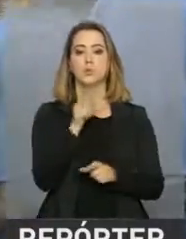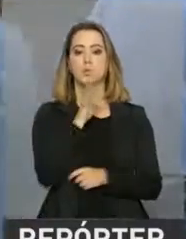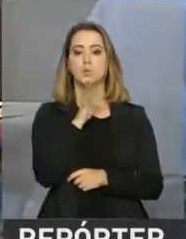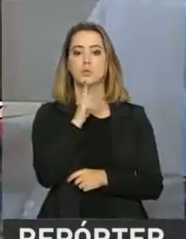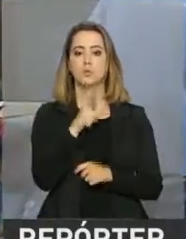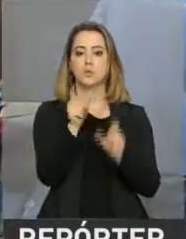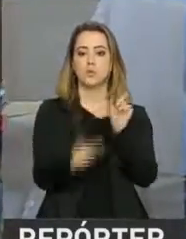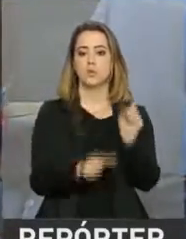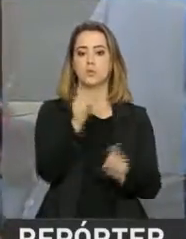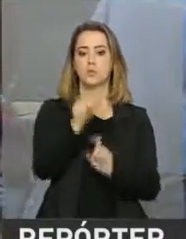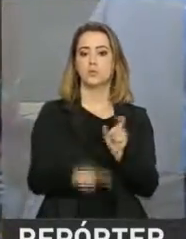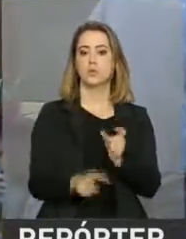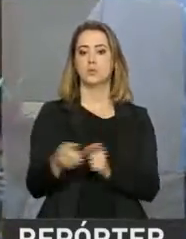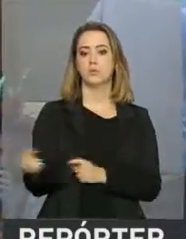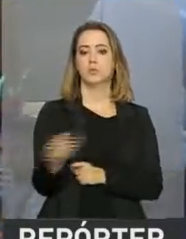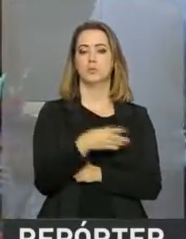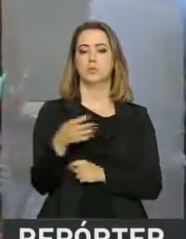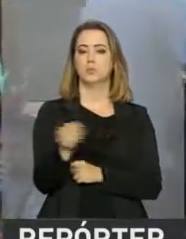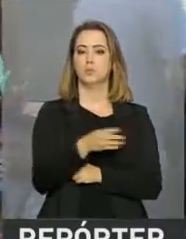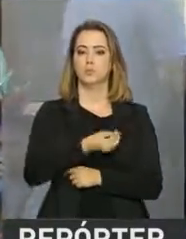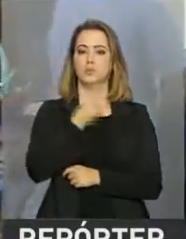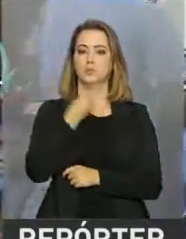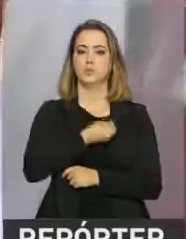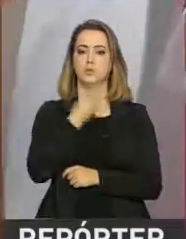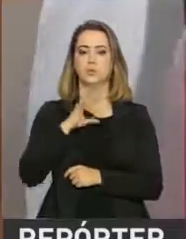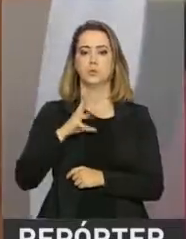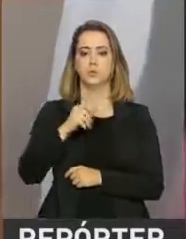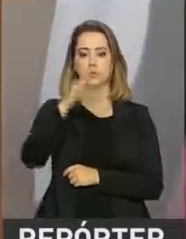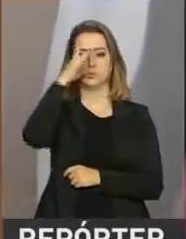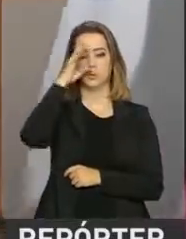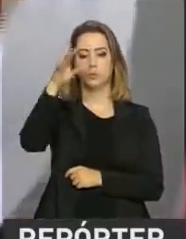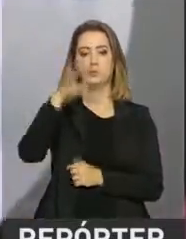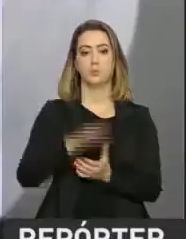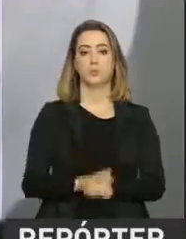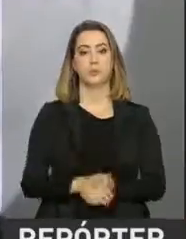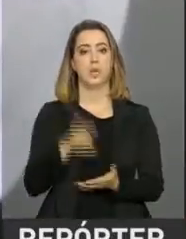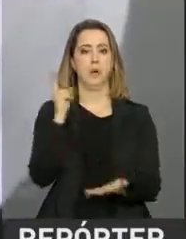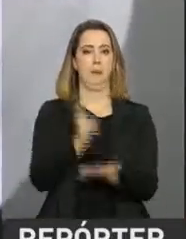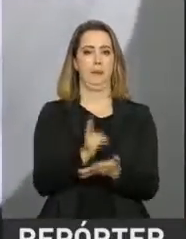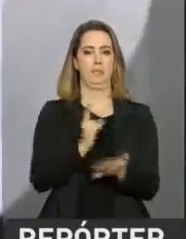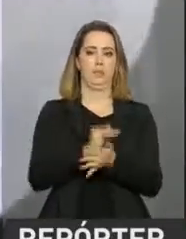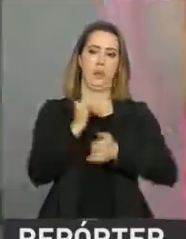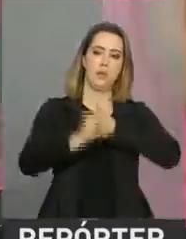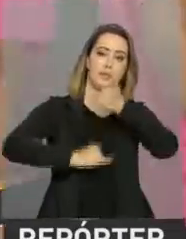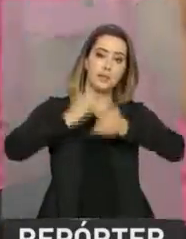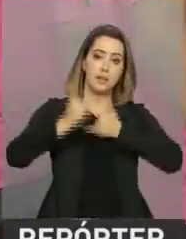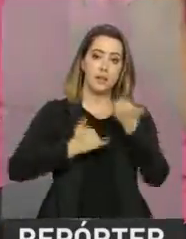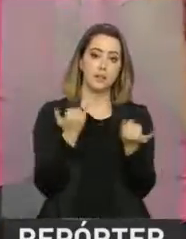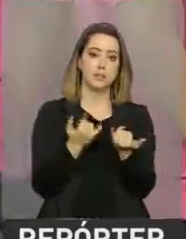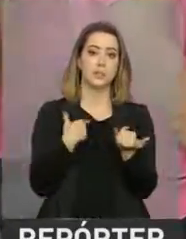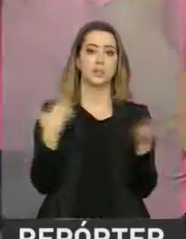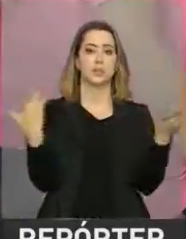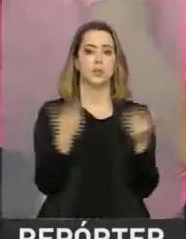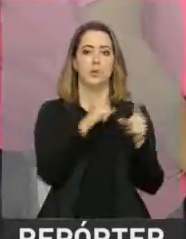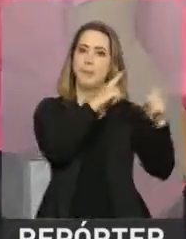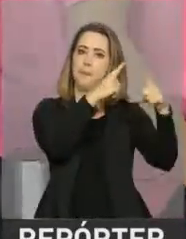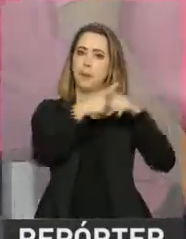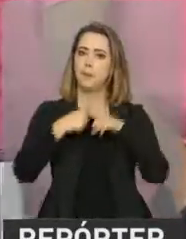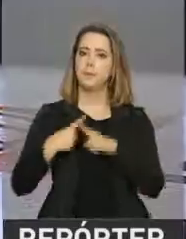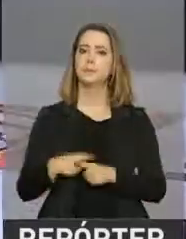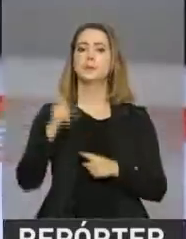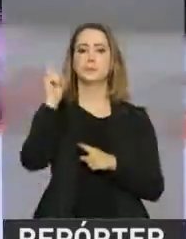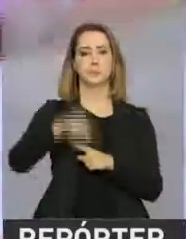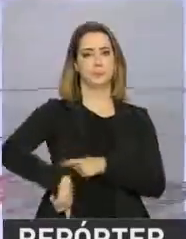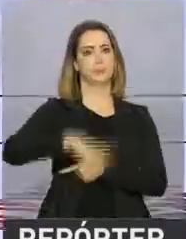novas, viver basicamente tudo que a gente sonhou. Apesar do clima de descontração, a disputa é levada a